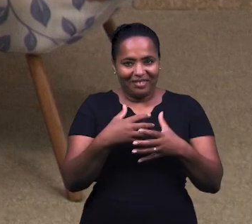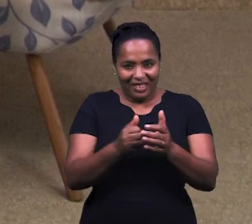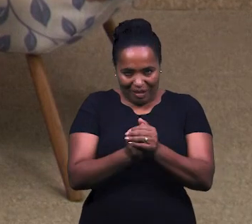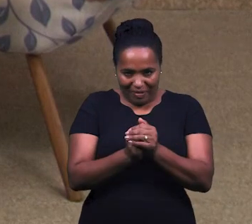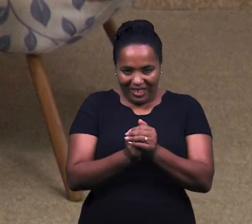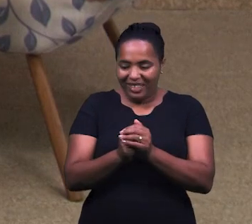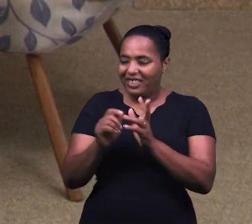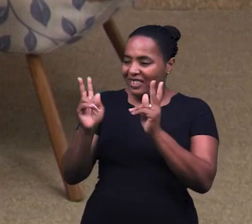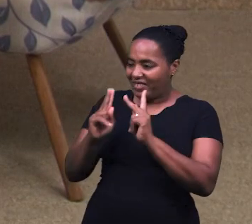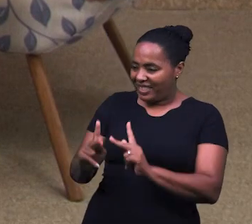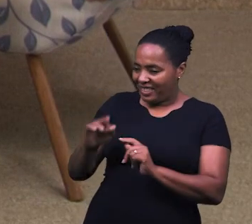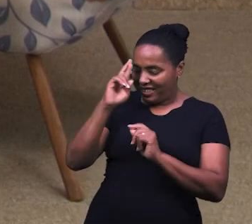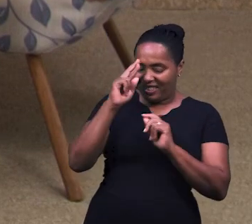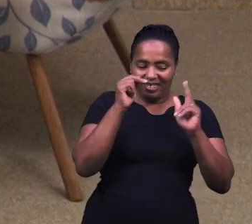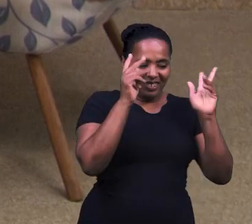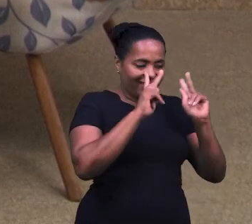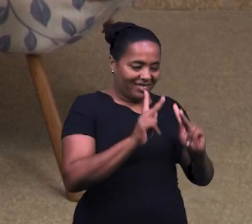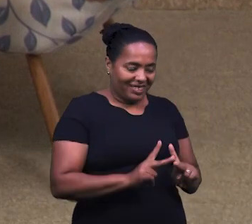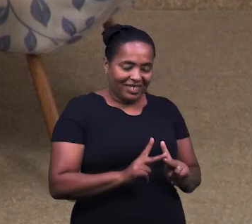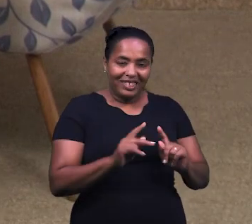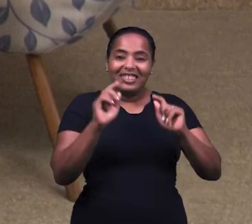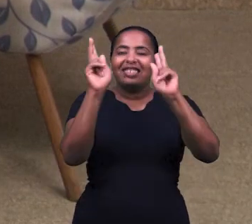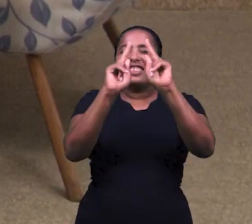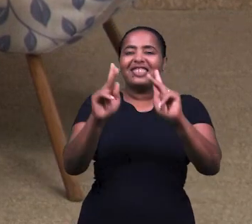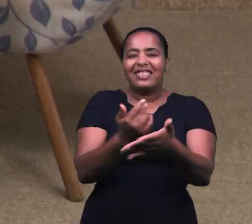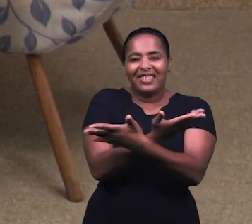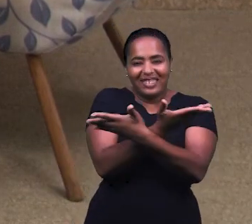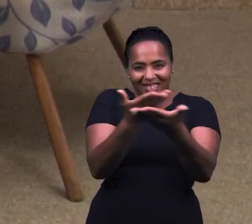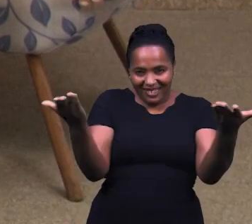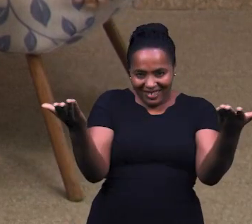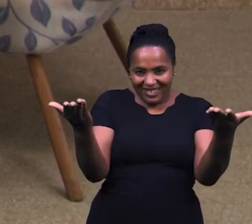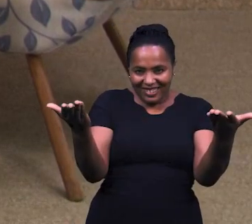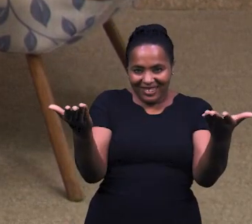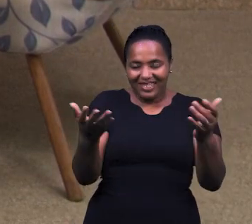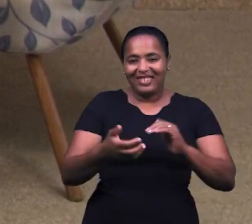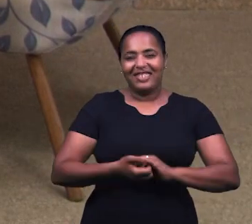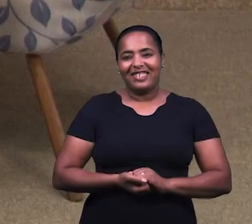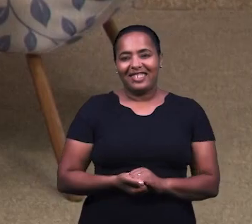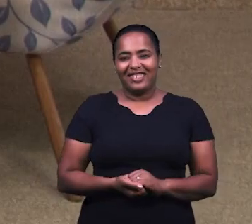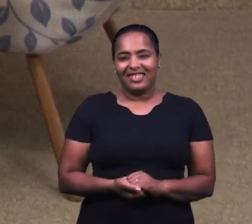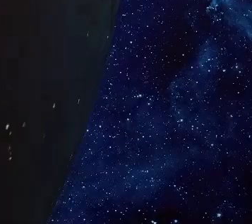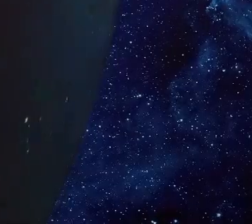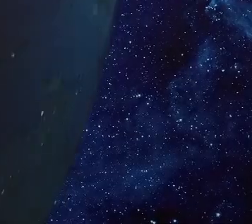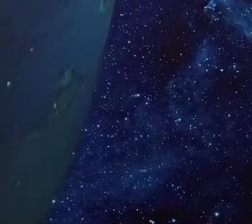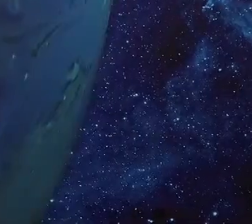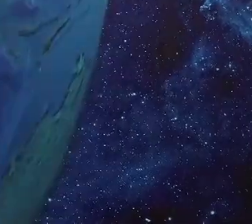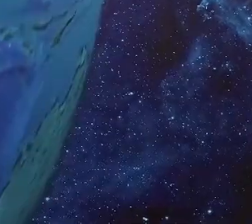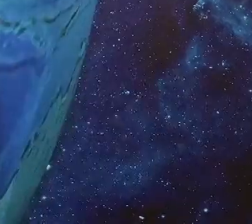isso. Amém. Amém. A paz do Senhor, a paz do pastor. Senhor, a paz do Senhor a todos. A paz do Senhor Jesus.